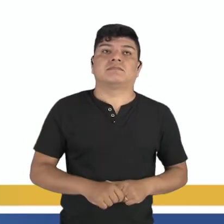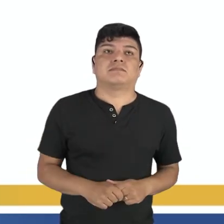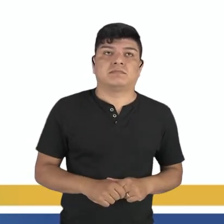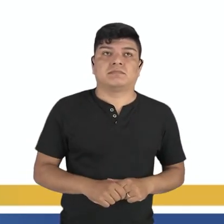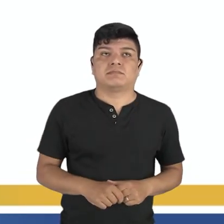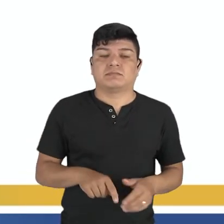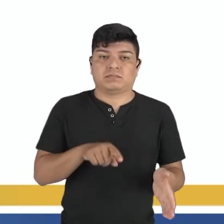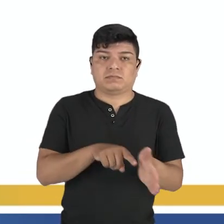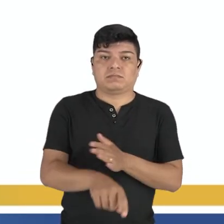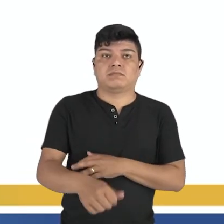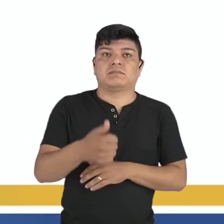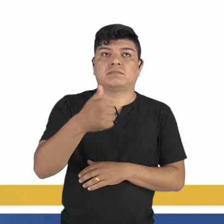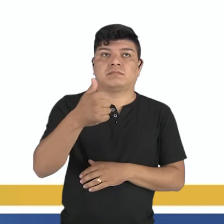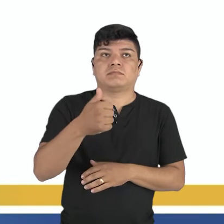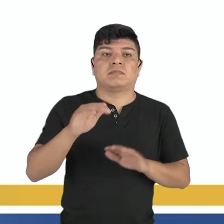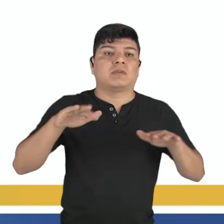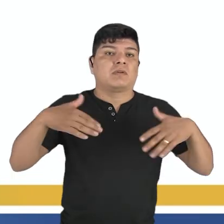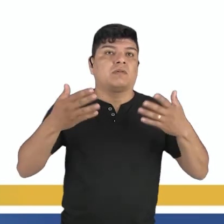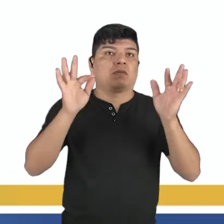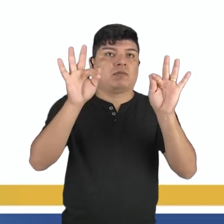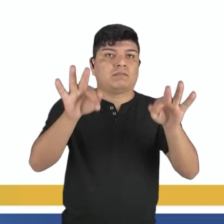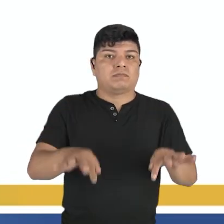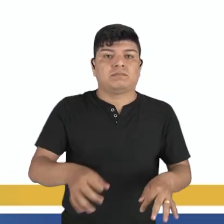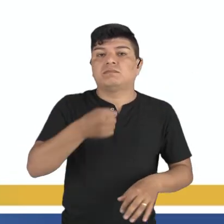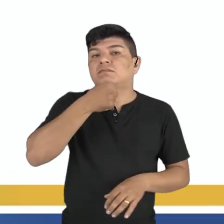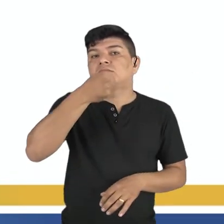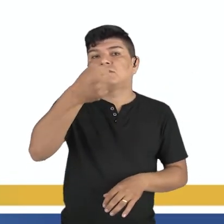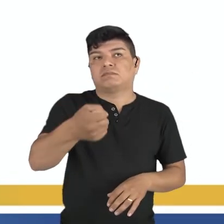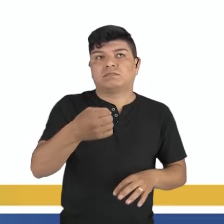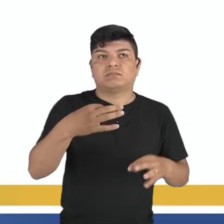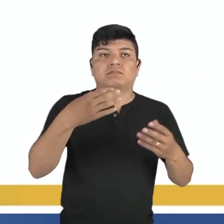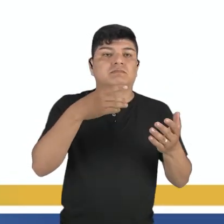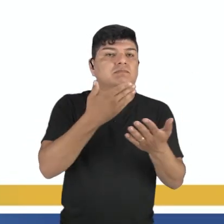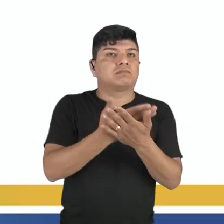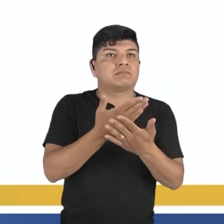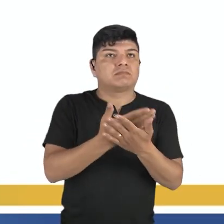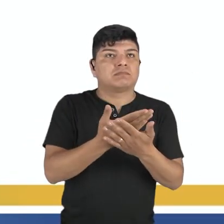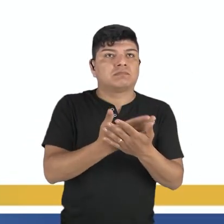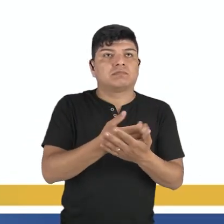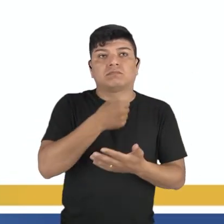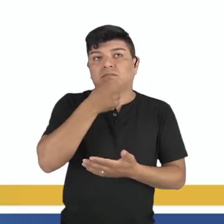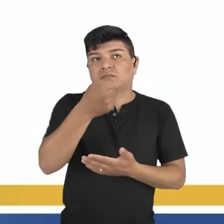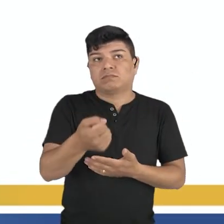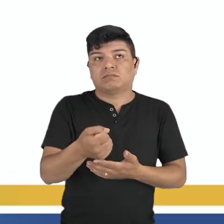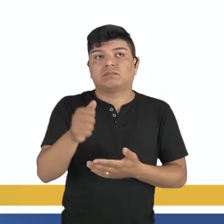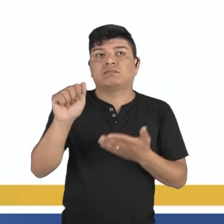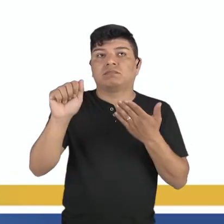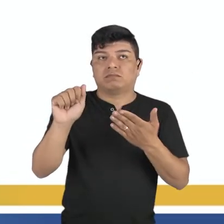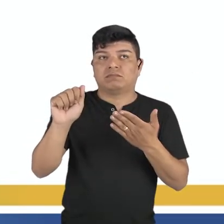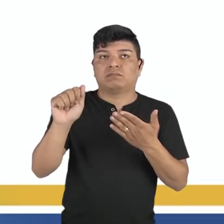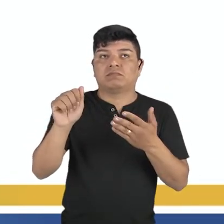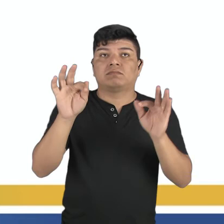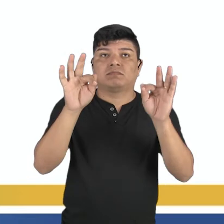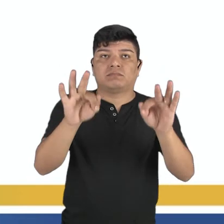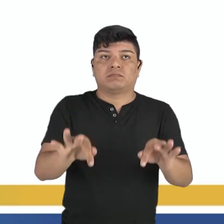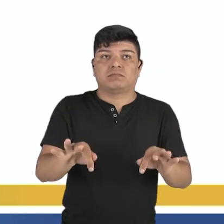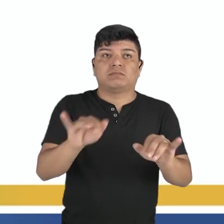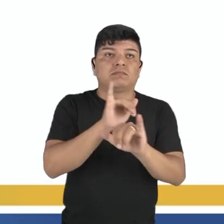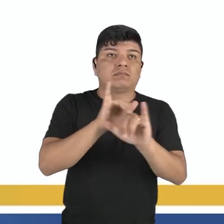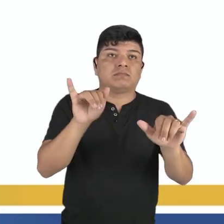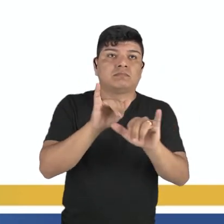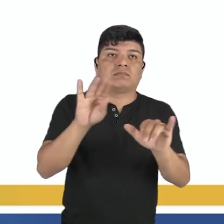lá na questão 1. Qual a finalidade da notícia em estudo? Essa notícia, ela tem de finalidade de